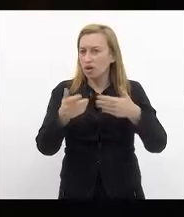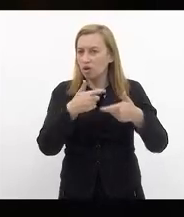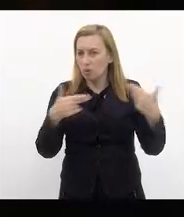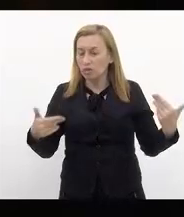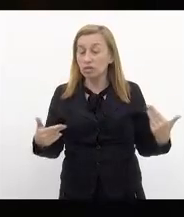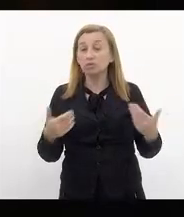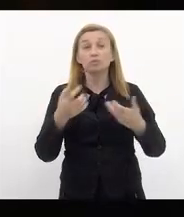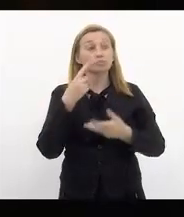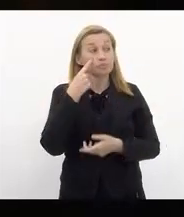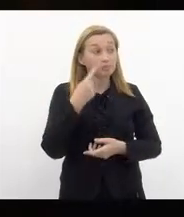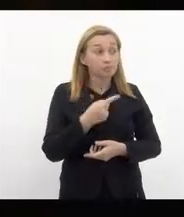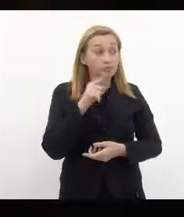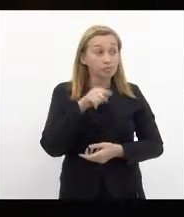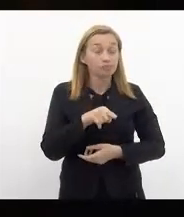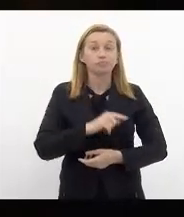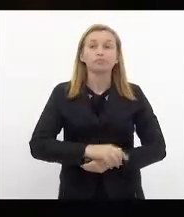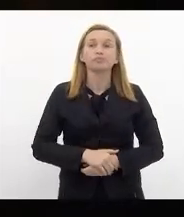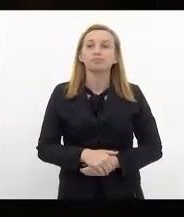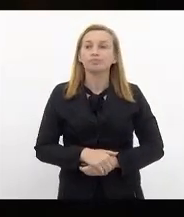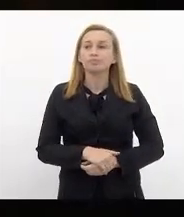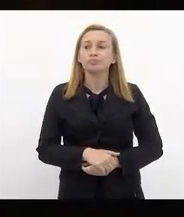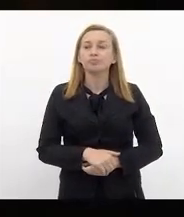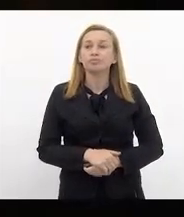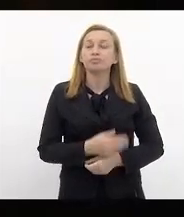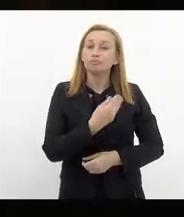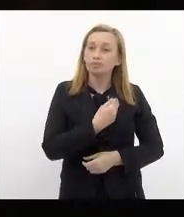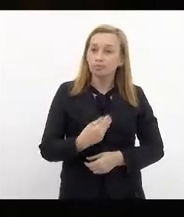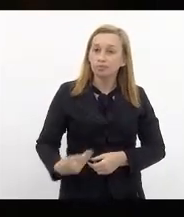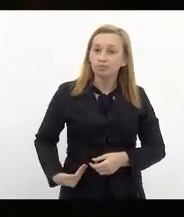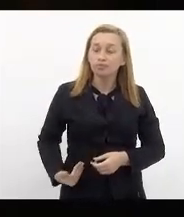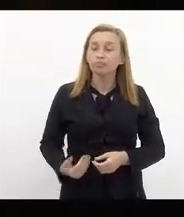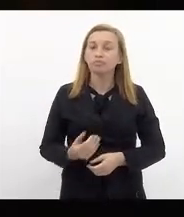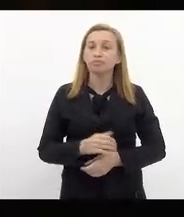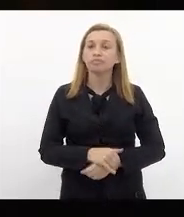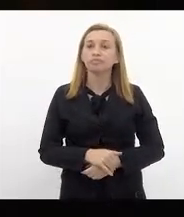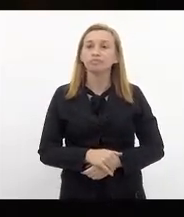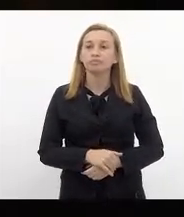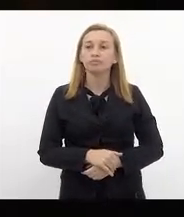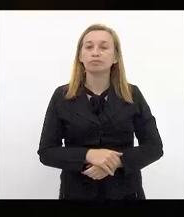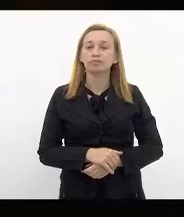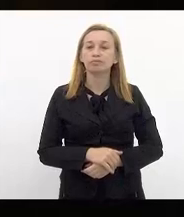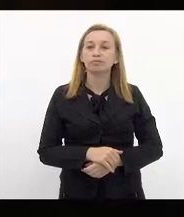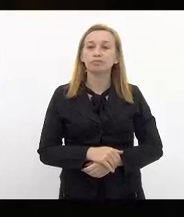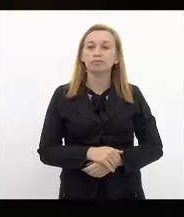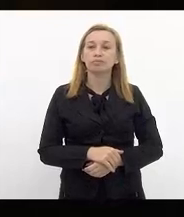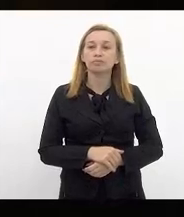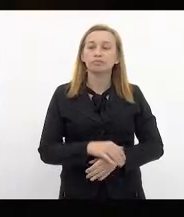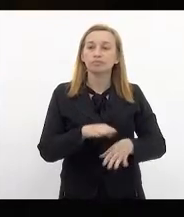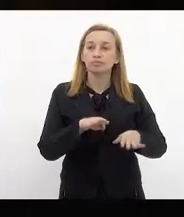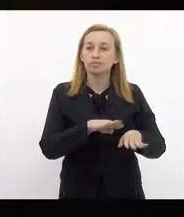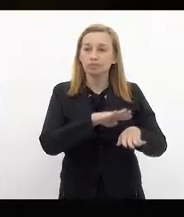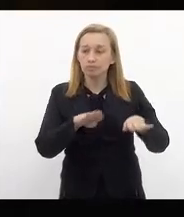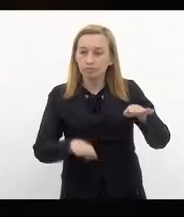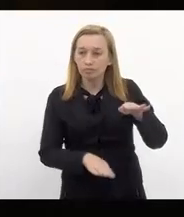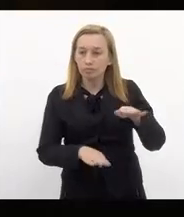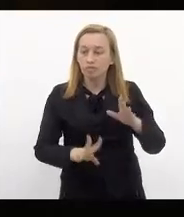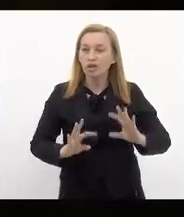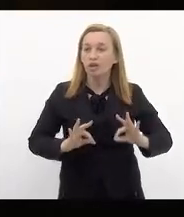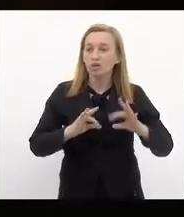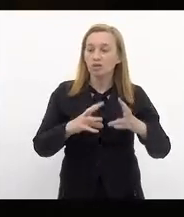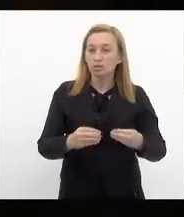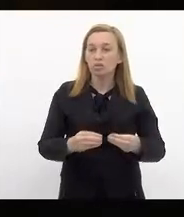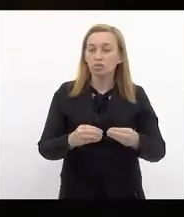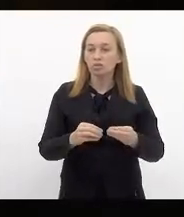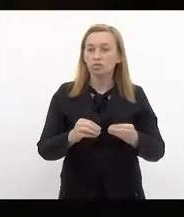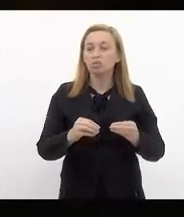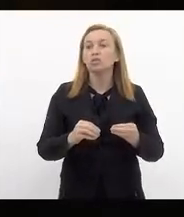que a gente está vendo aqui é um governo completamente submetido a toda uma lógica